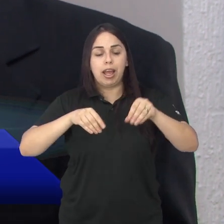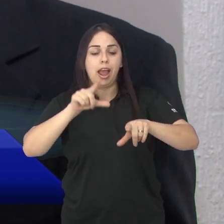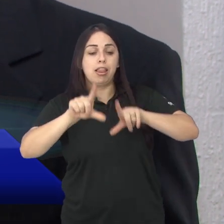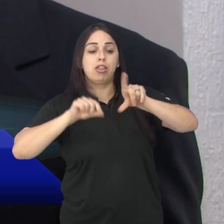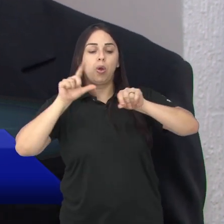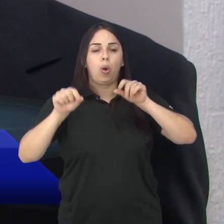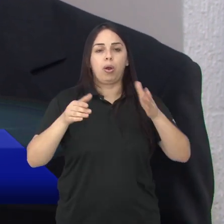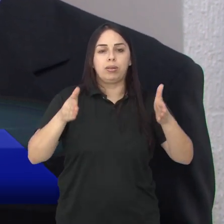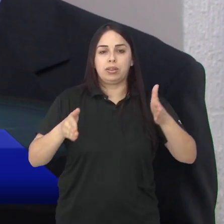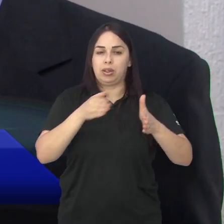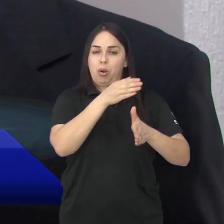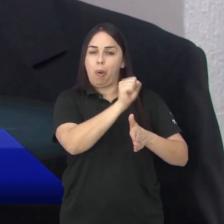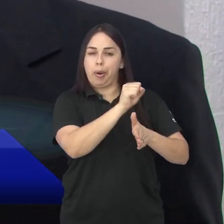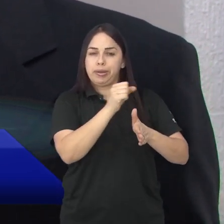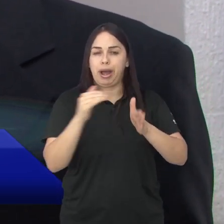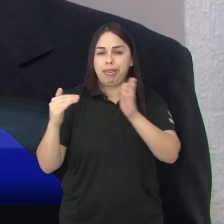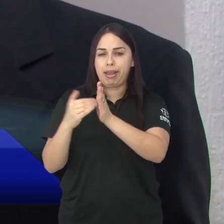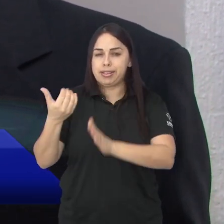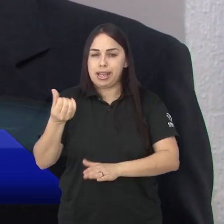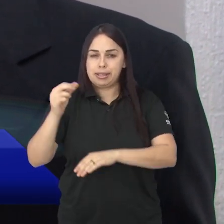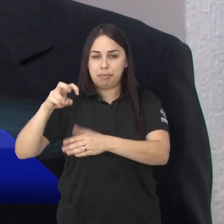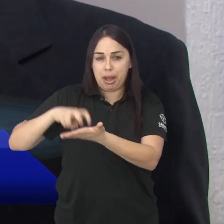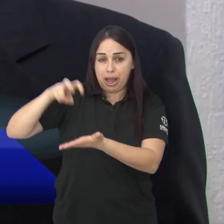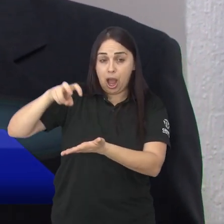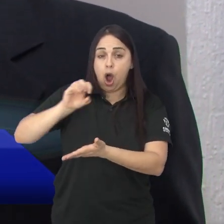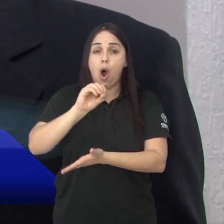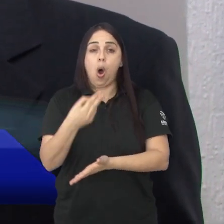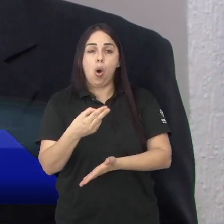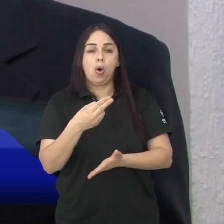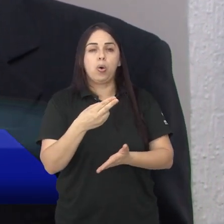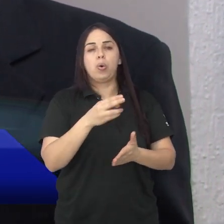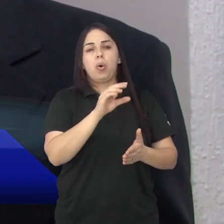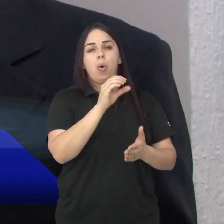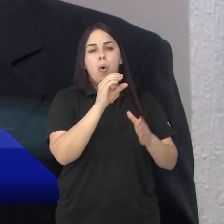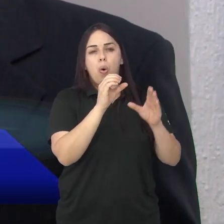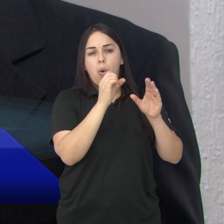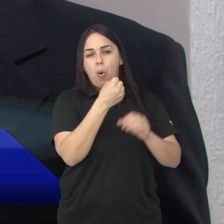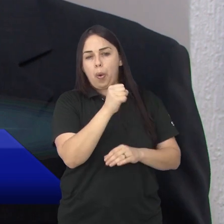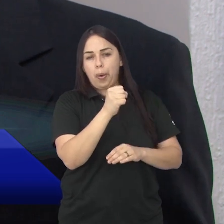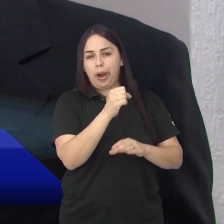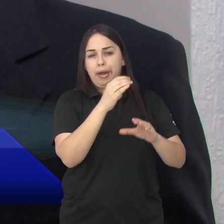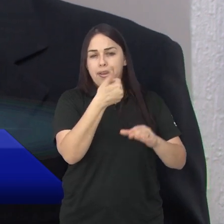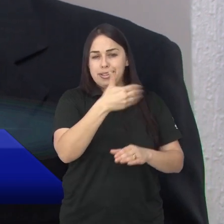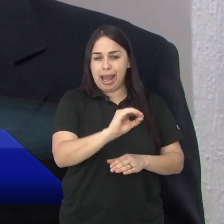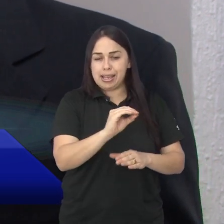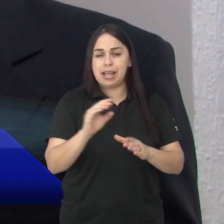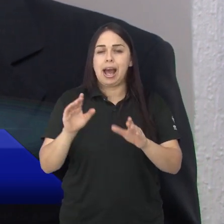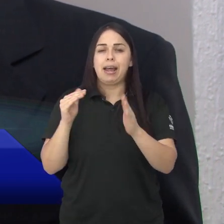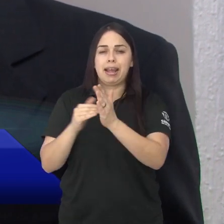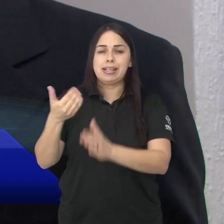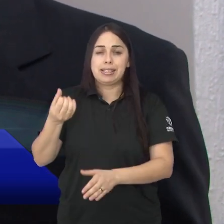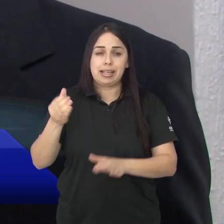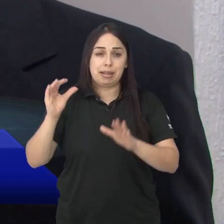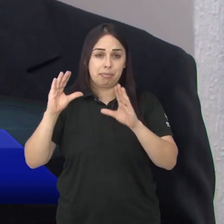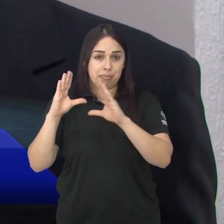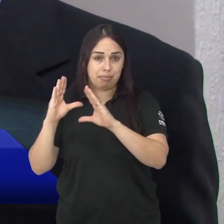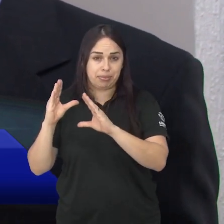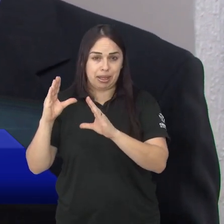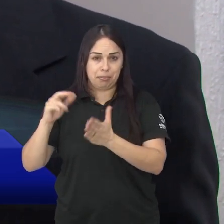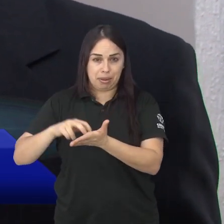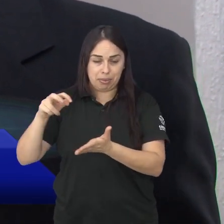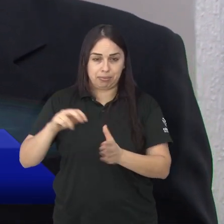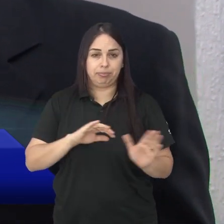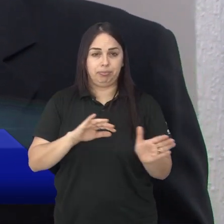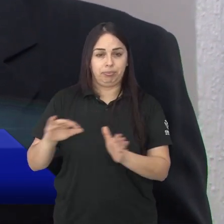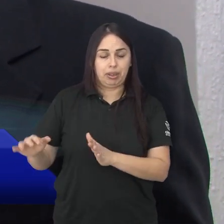que ele quer, entre 8 da noite e 6 da manhã ou entre 10 da noite e 6 da manhã. Uma outra mudança também muito importante é a questão com